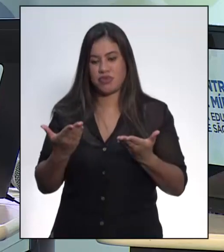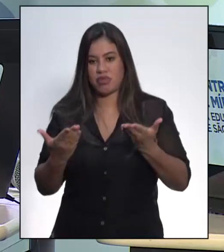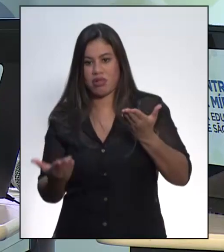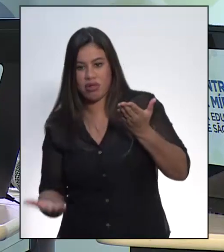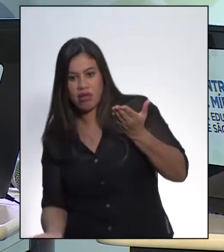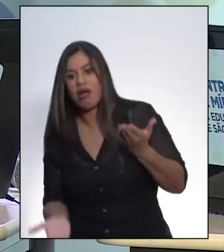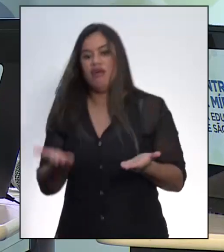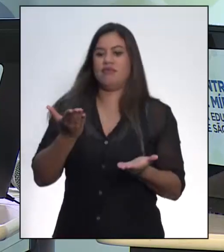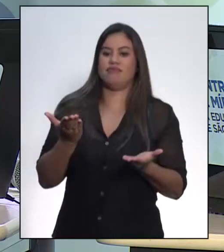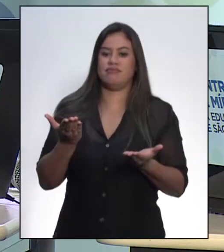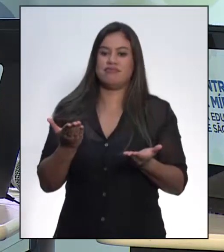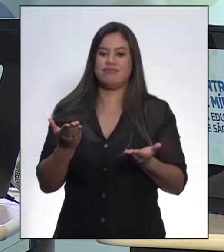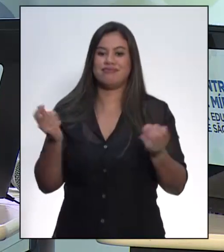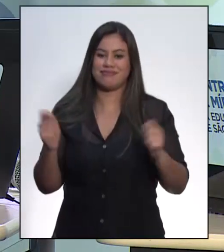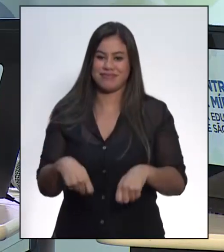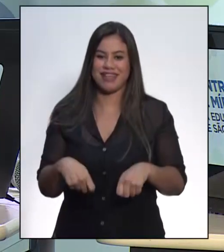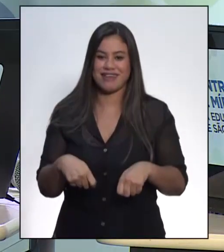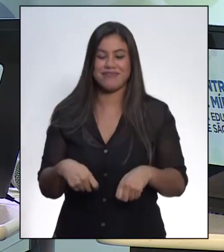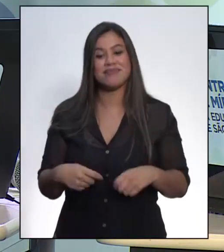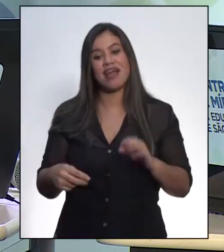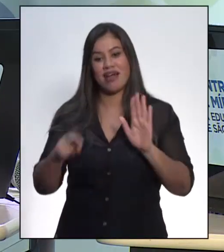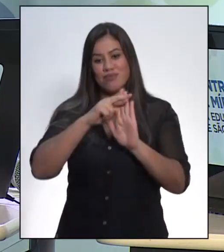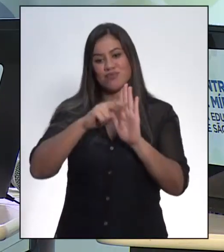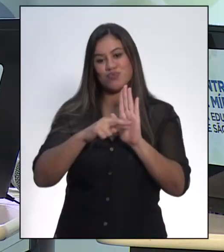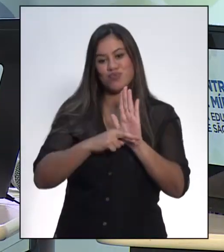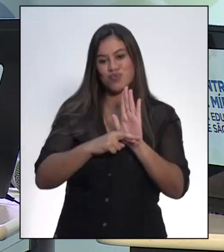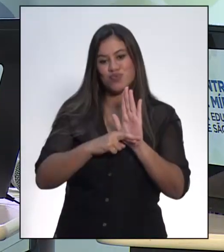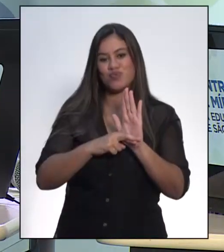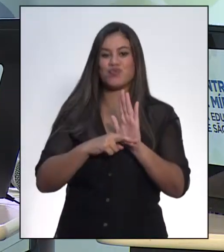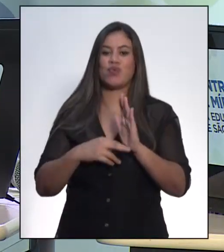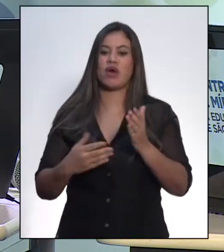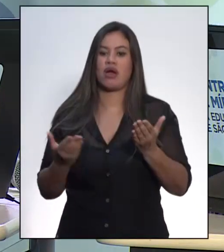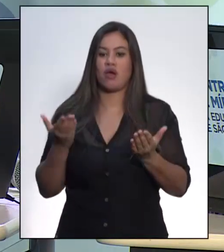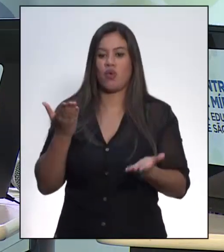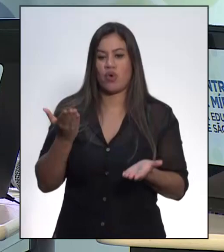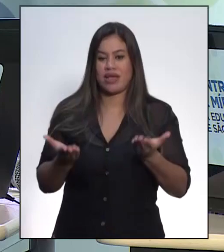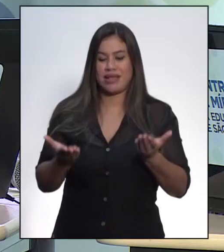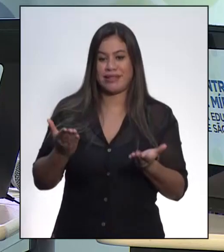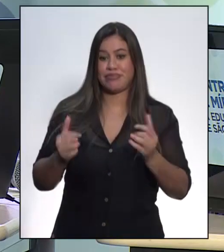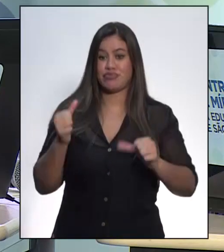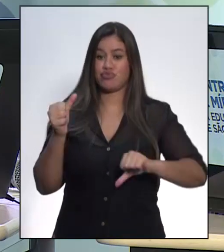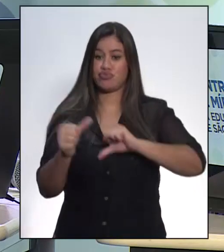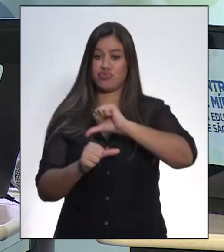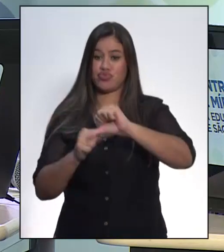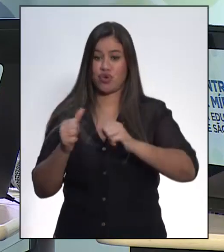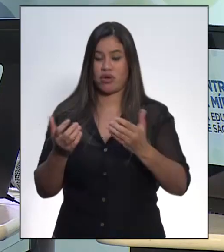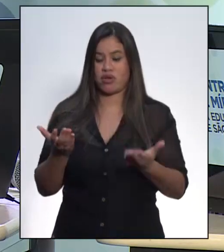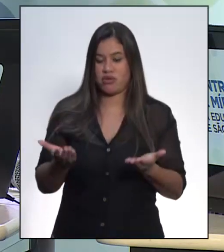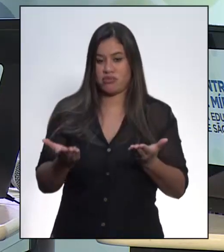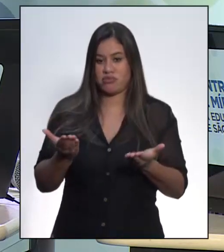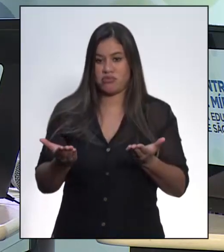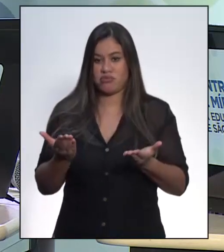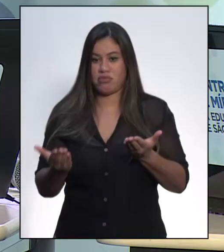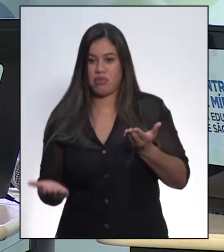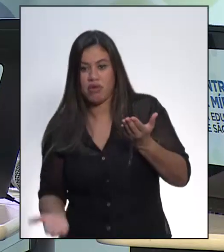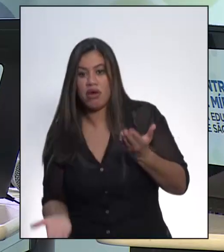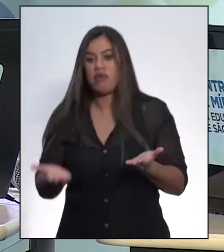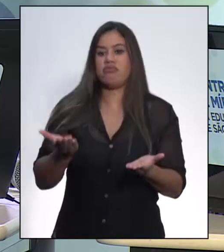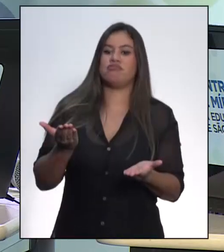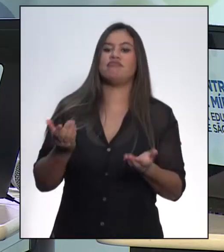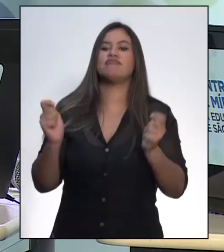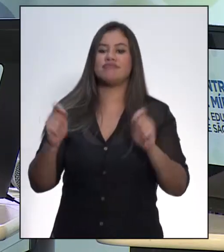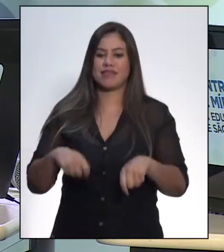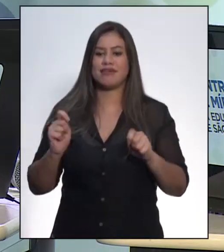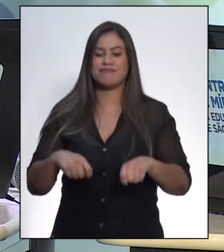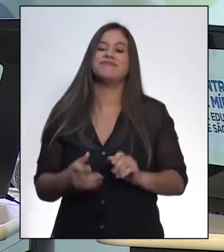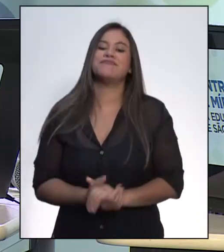reestabelecer. Então, é isso que diz esse princípio, que todo equilíbrio que for perturbado, ele vai voltar a se